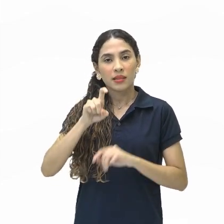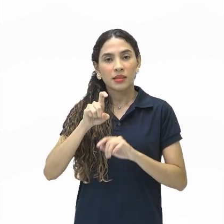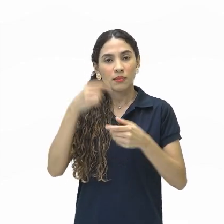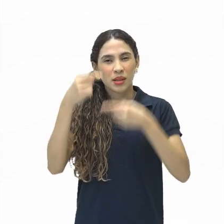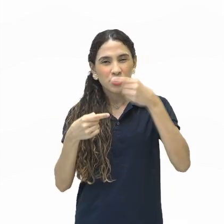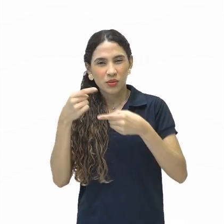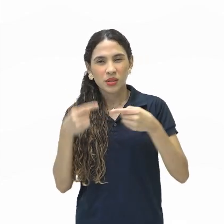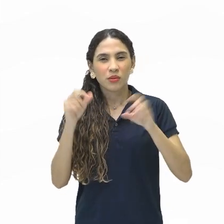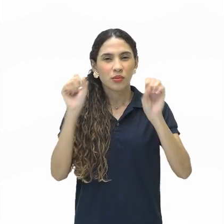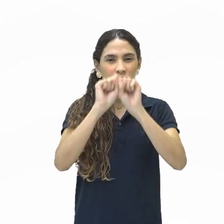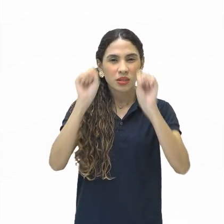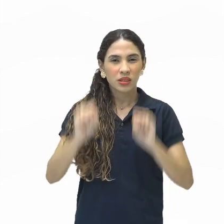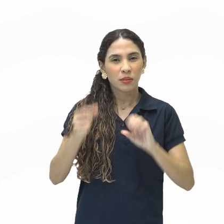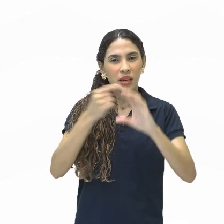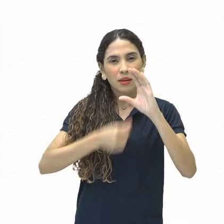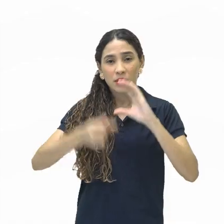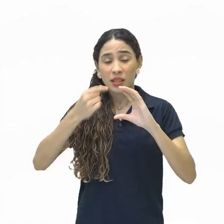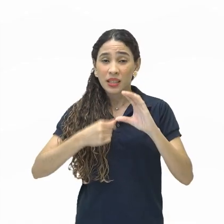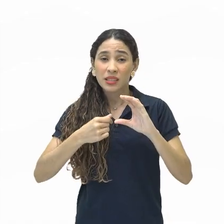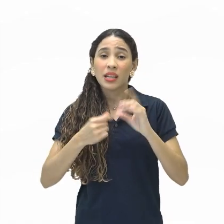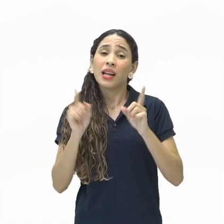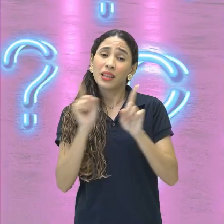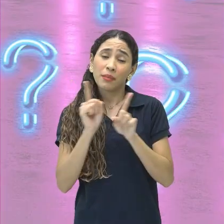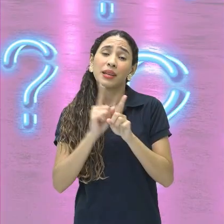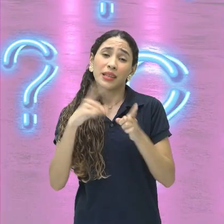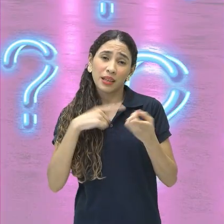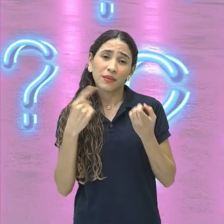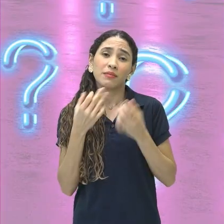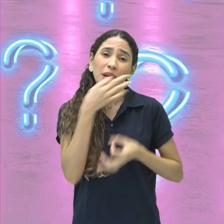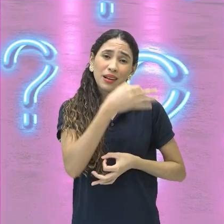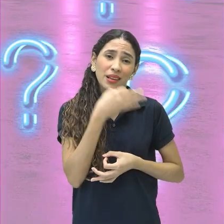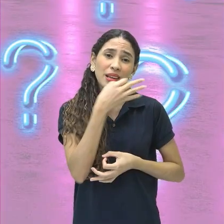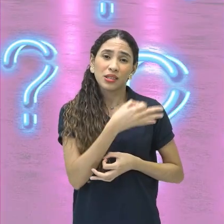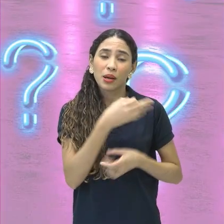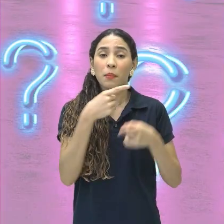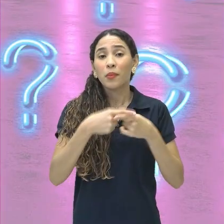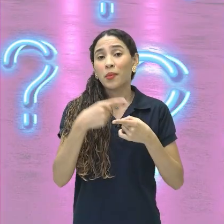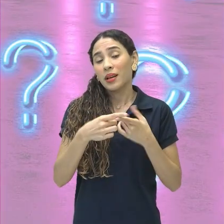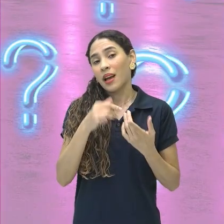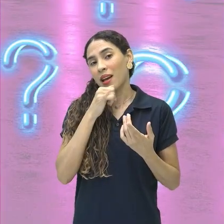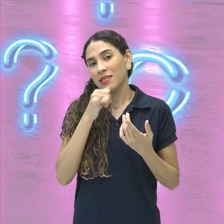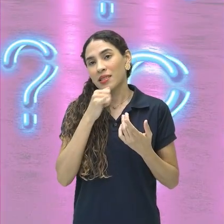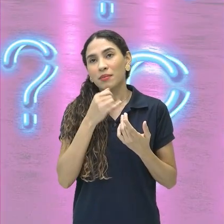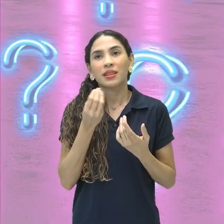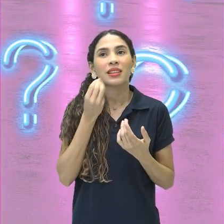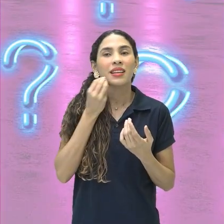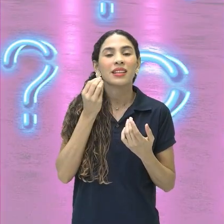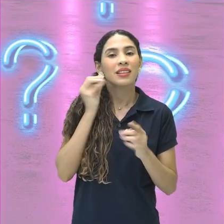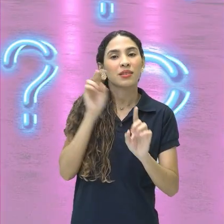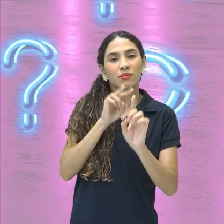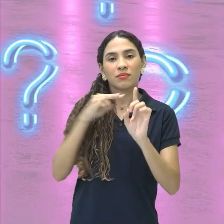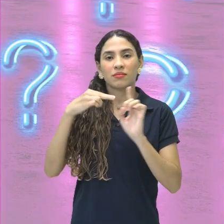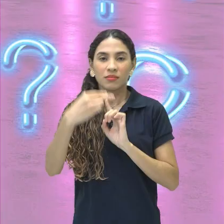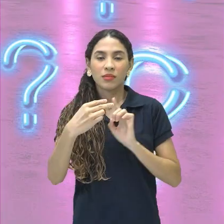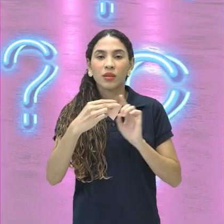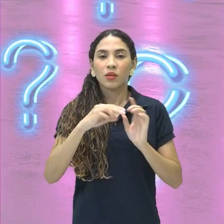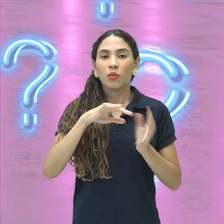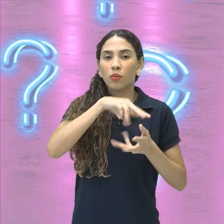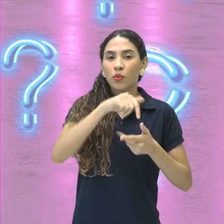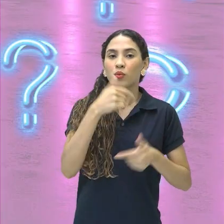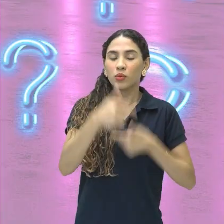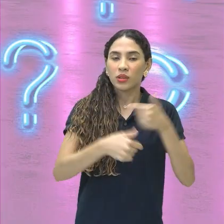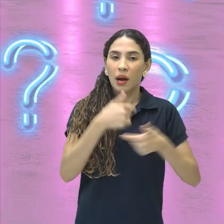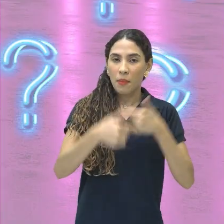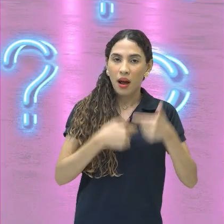capitalista. E Marx foi muito criticado, né, pelos capitalistas, é claro, porque ele estava tentando olhar para o mundo do